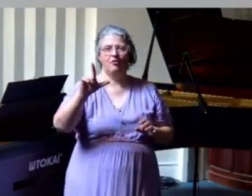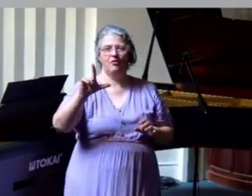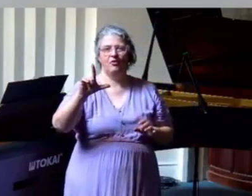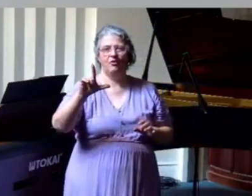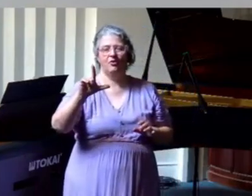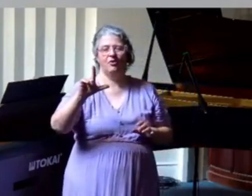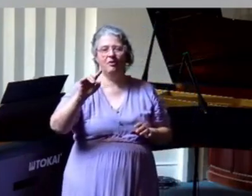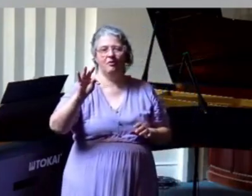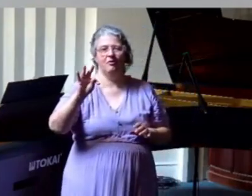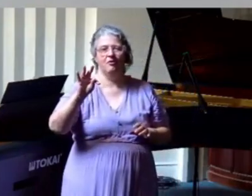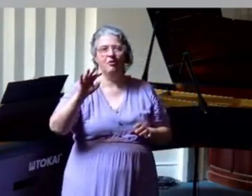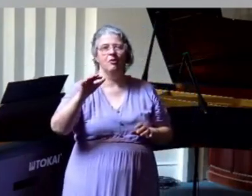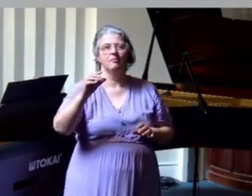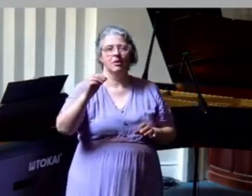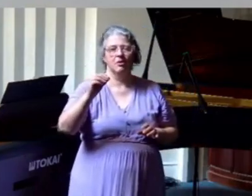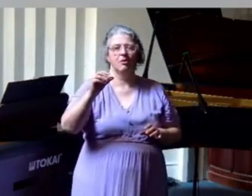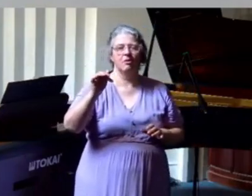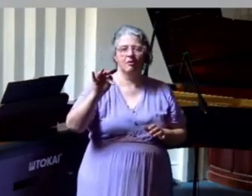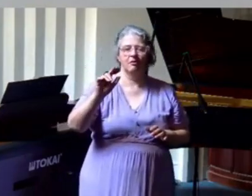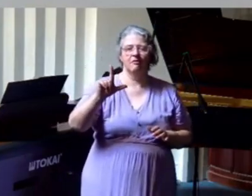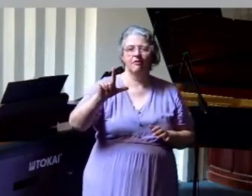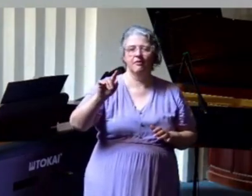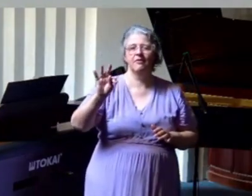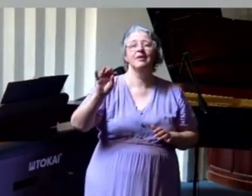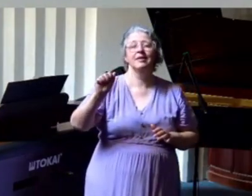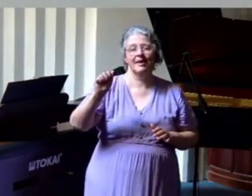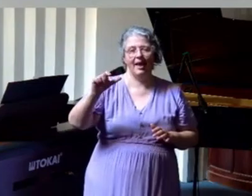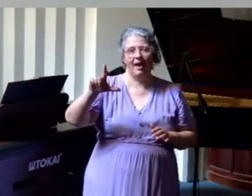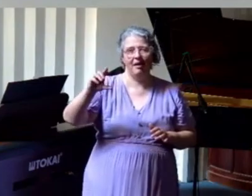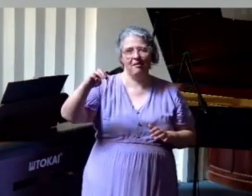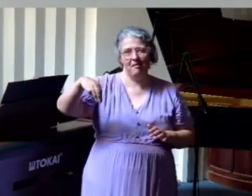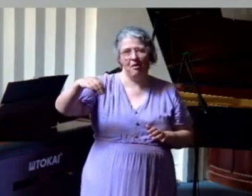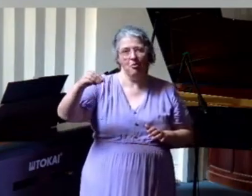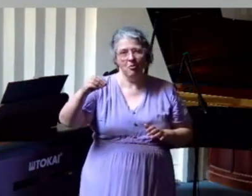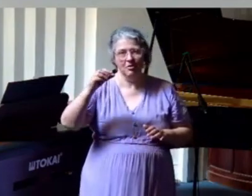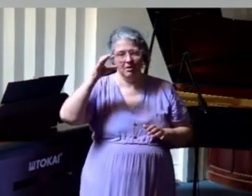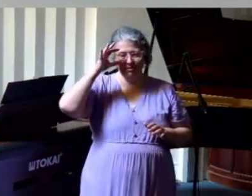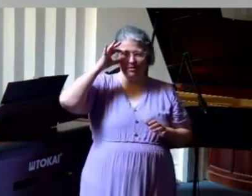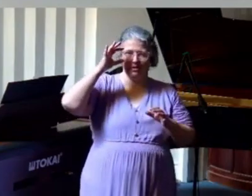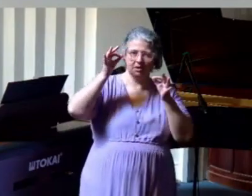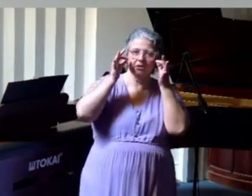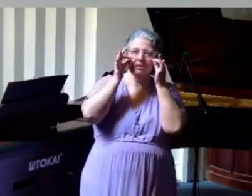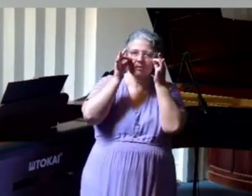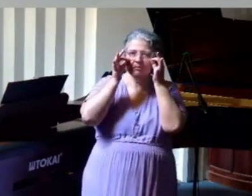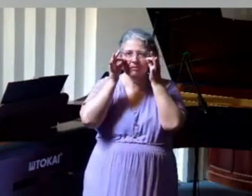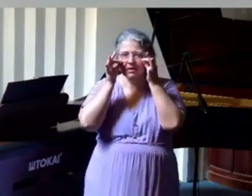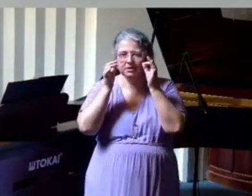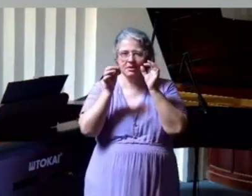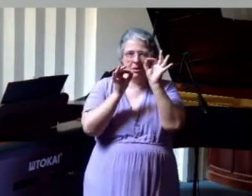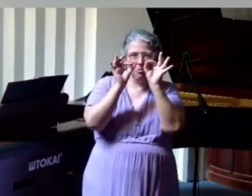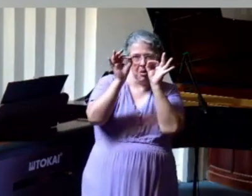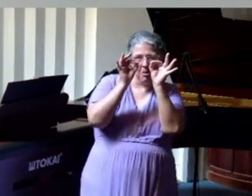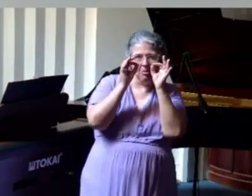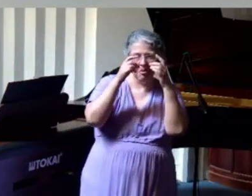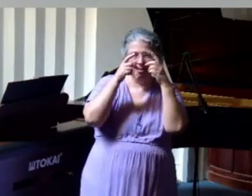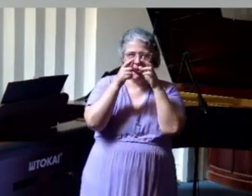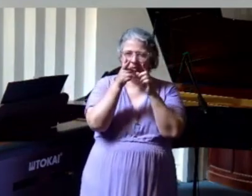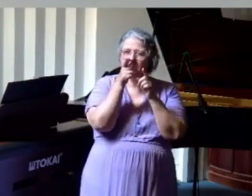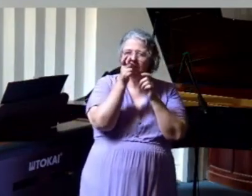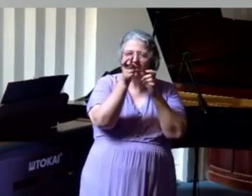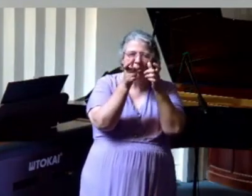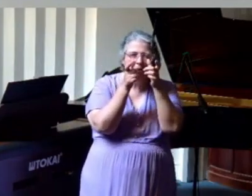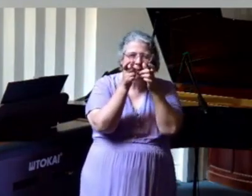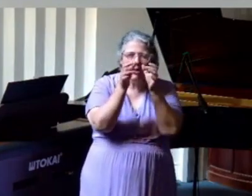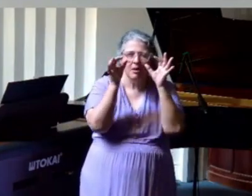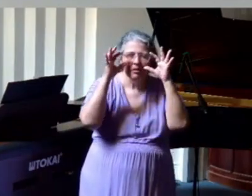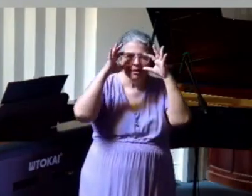no oculista e ele arruma um óculos e você vê. Sua vista pode cansar, mas sua fé não pode. Sua fé não